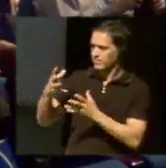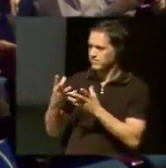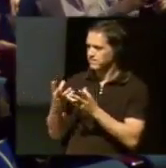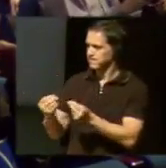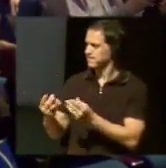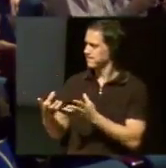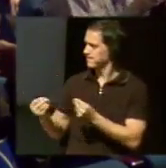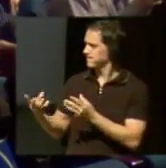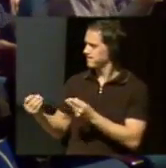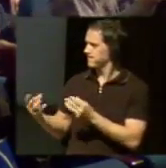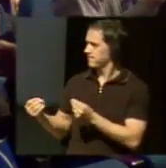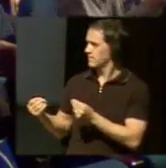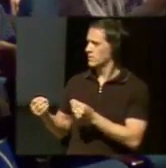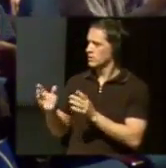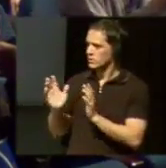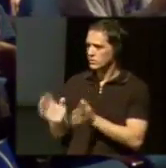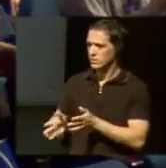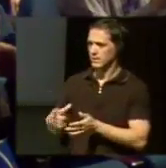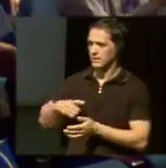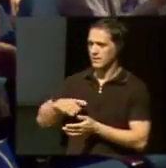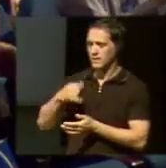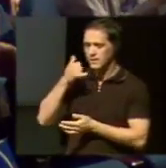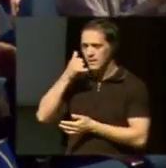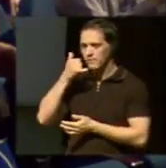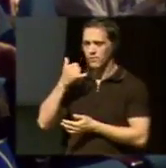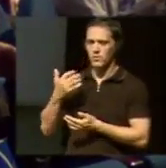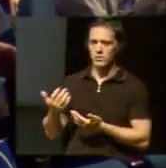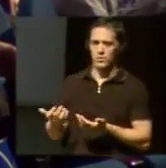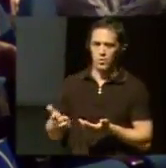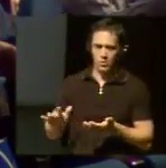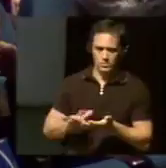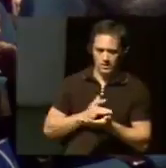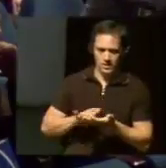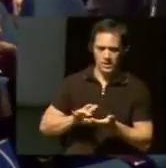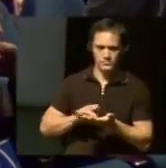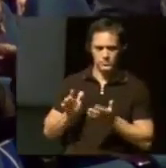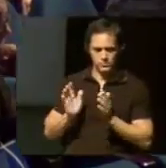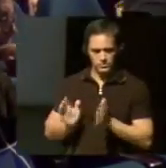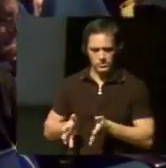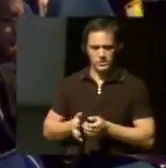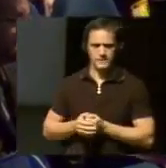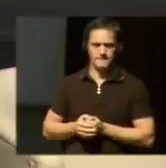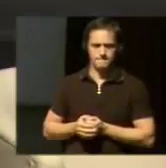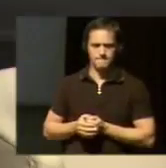Muitíssimos têm um celular ou um tablet,